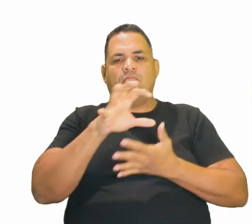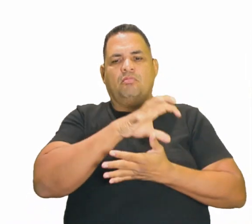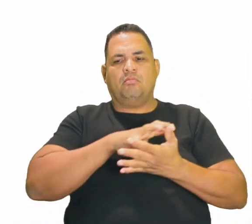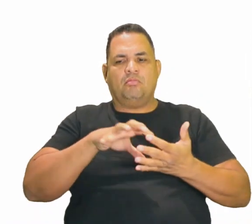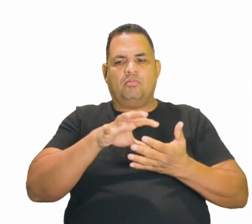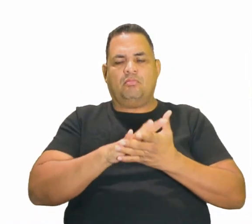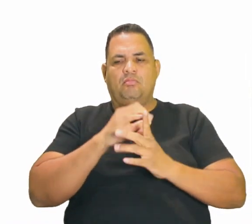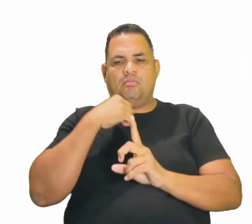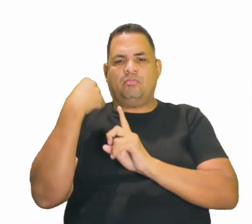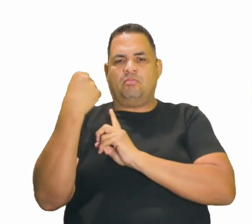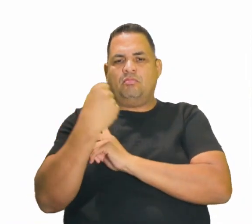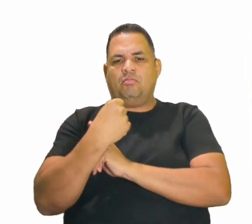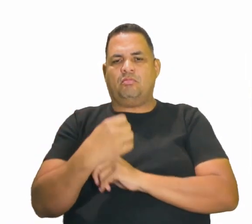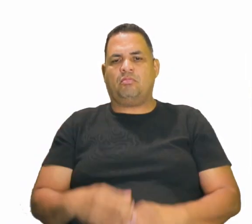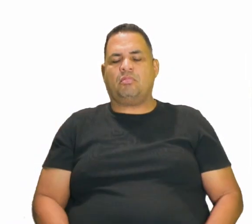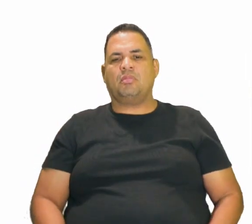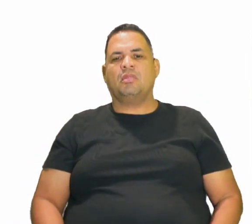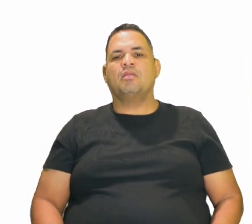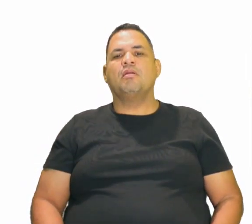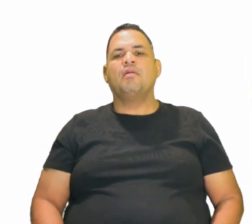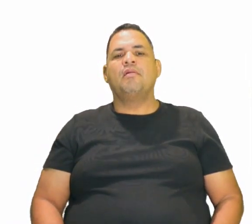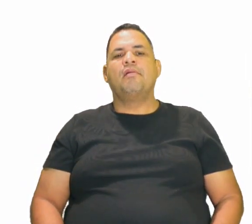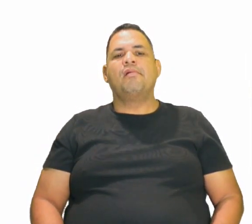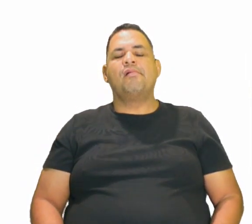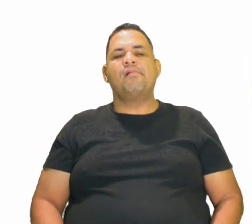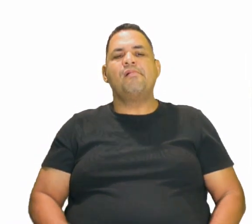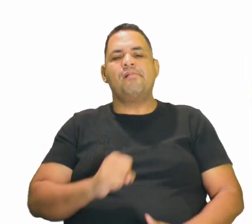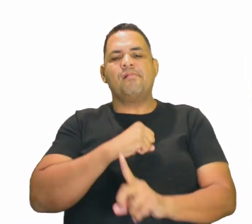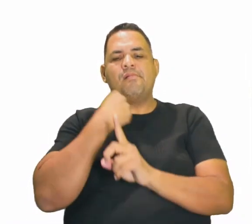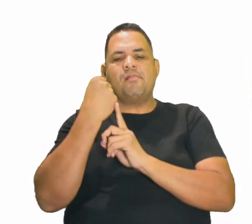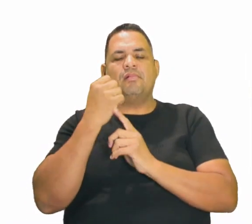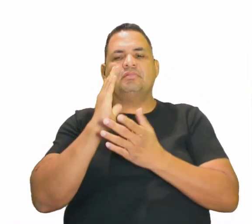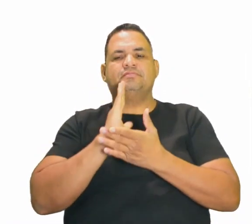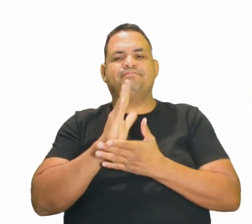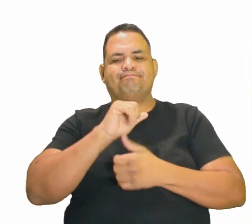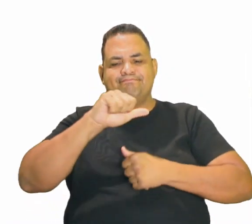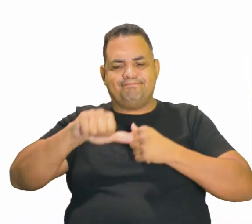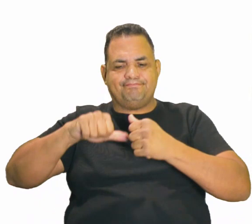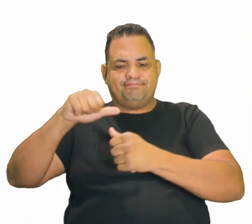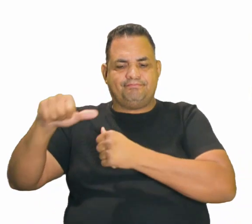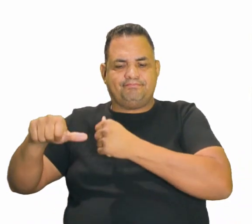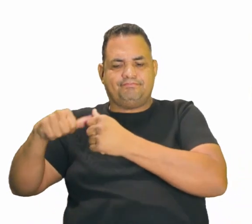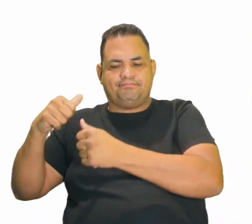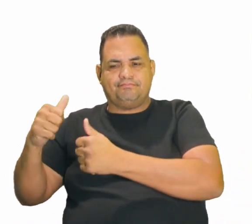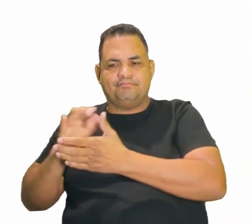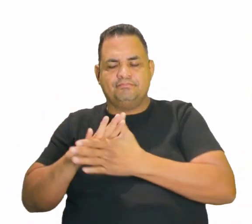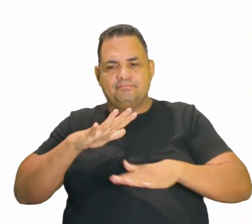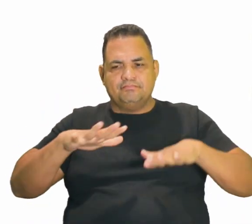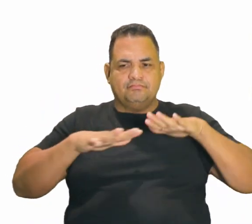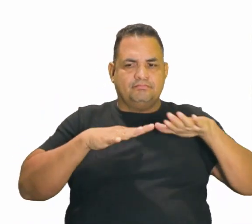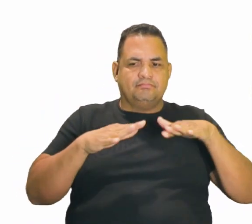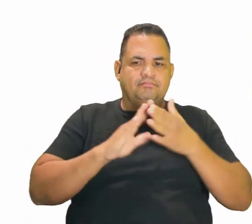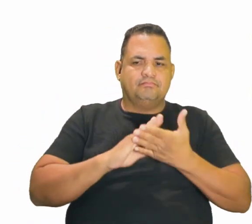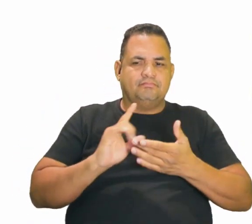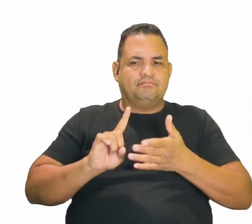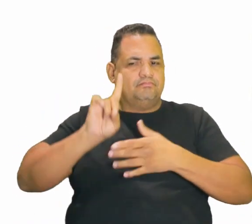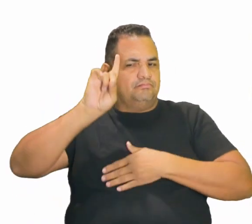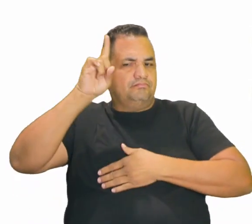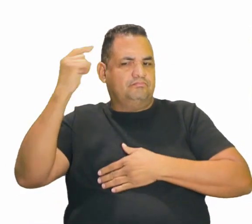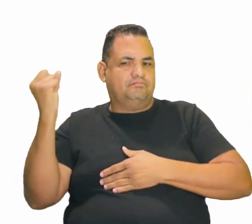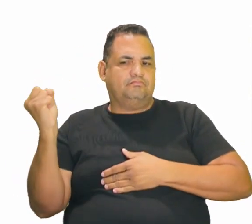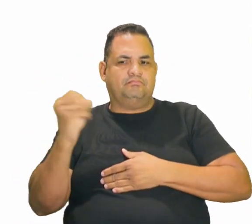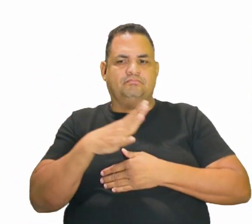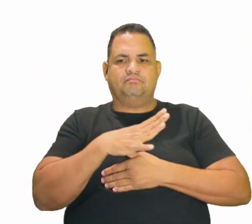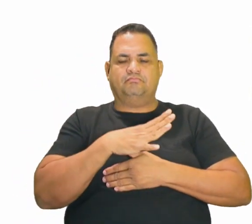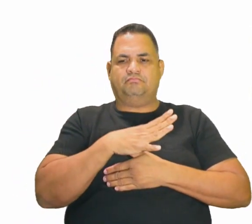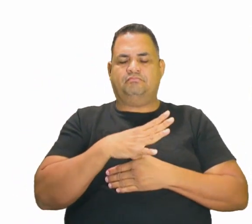de manifestação social a sociedade está sempre em movimento modificando se reinventando